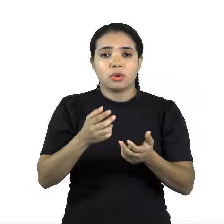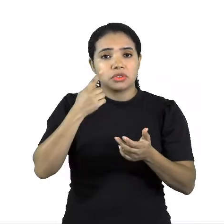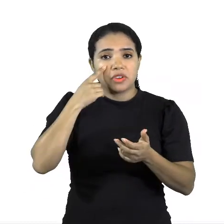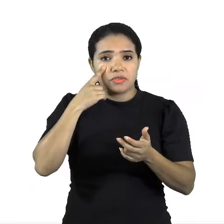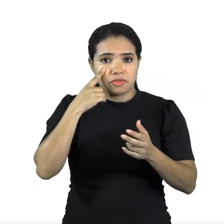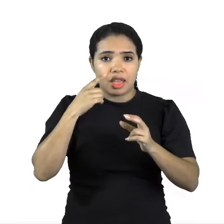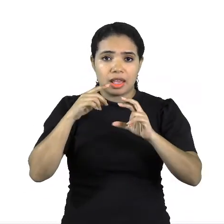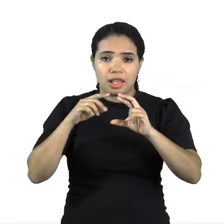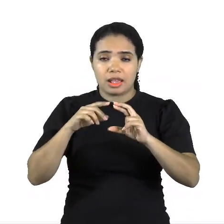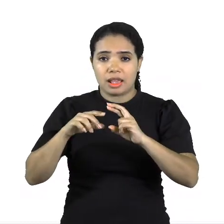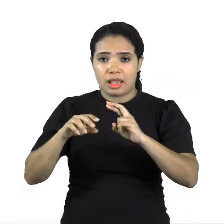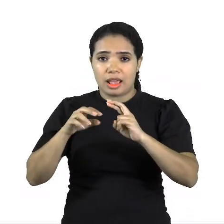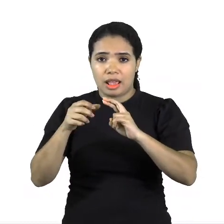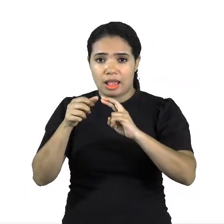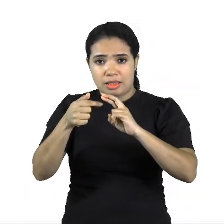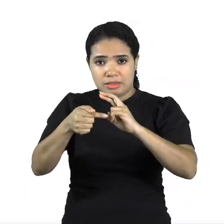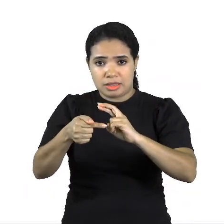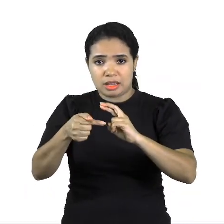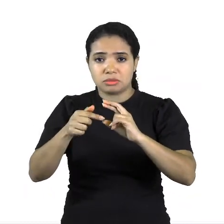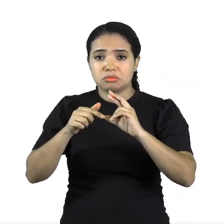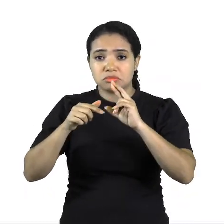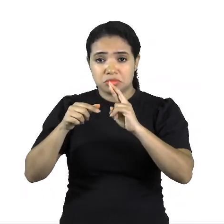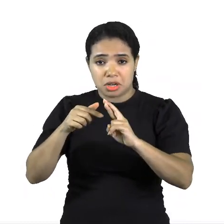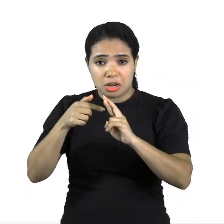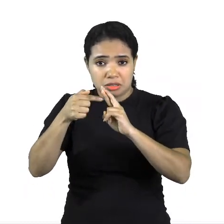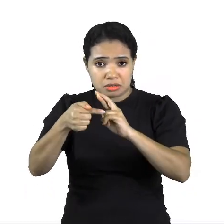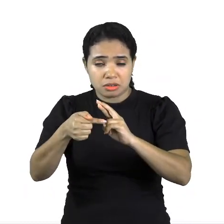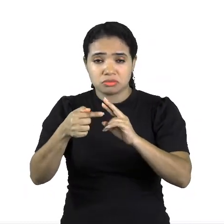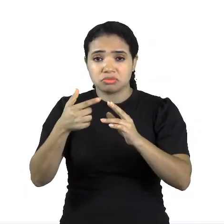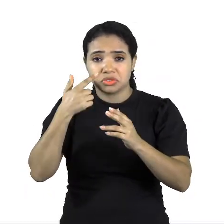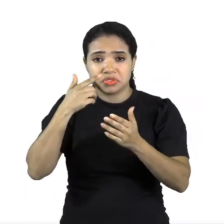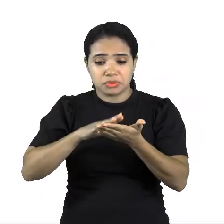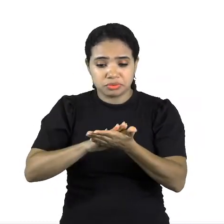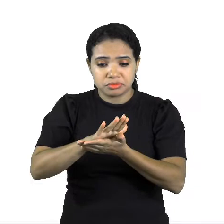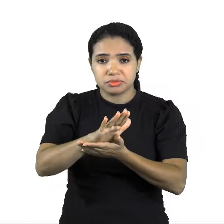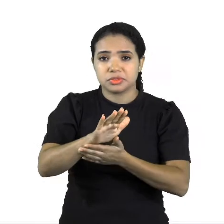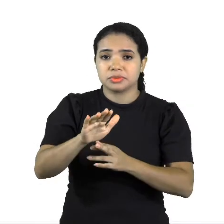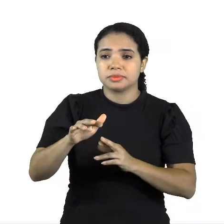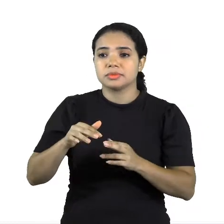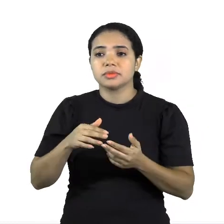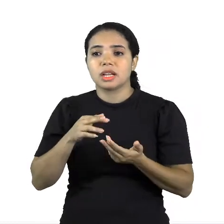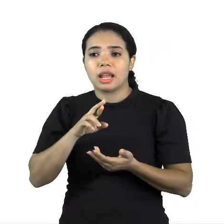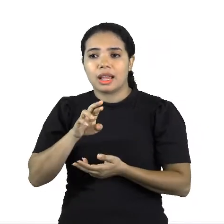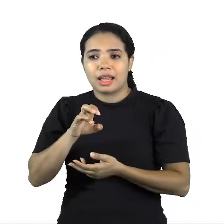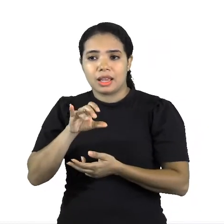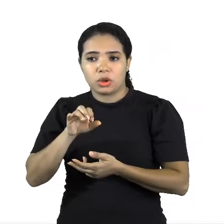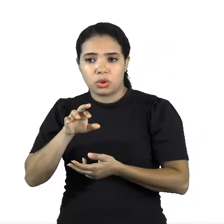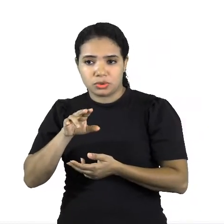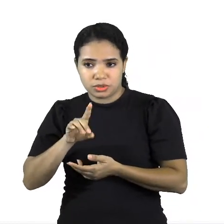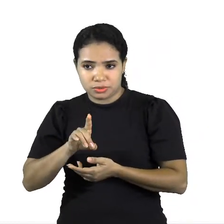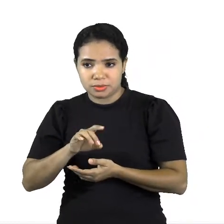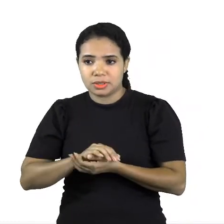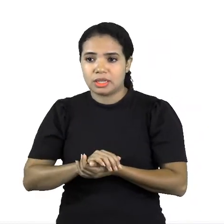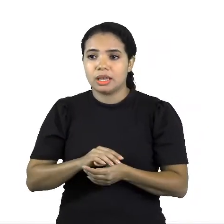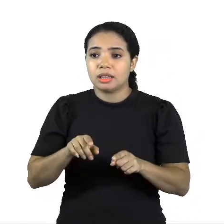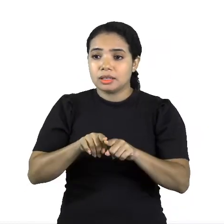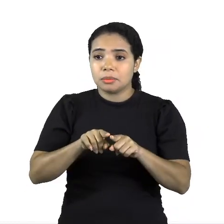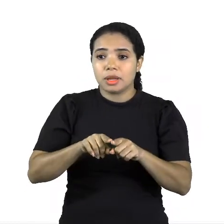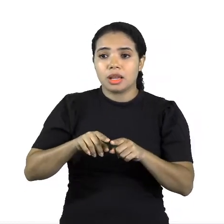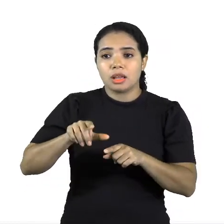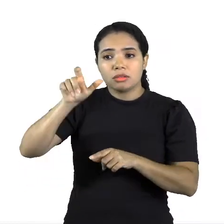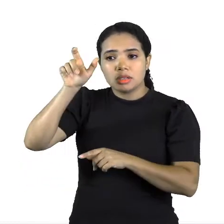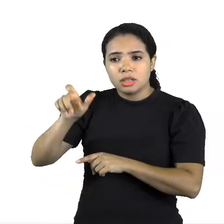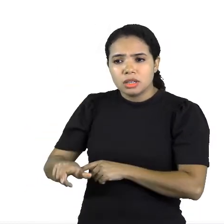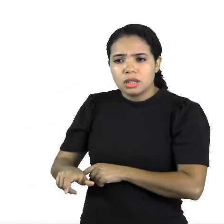foi adaptado pelo roteirista e cineasta Ari Folman e pelo ilustrador David Polonsky